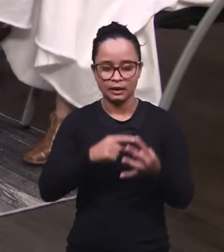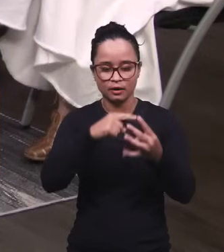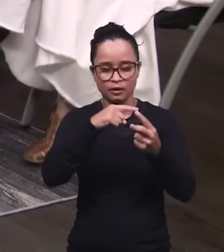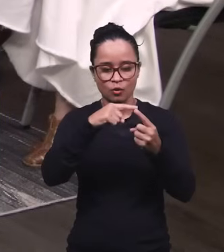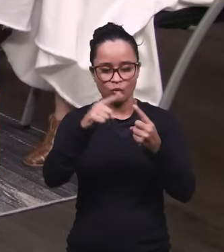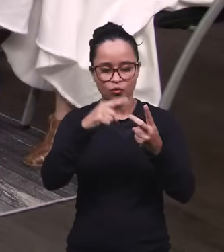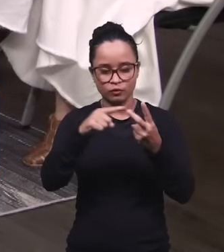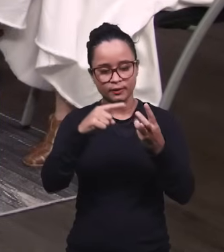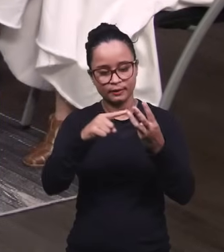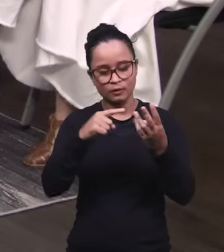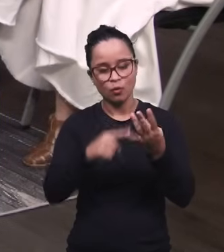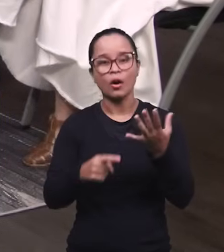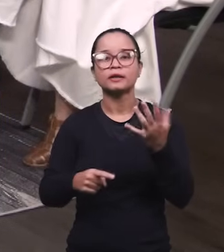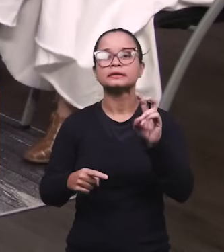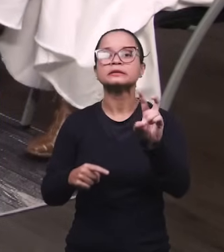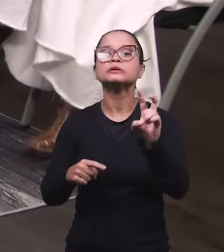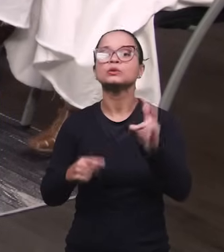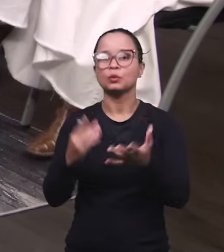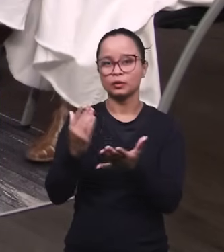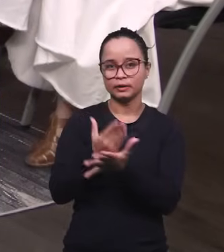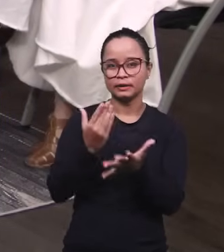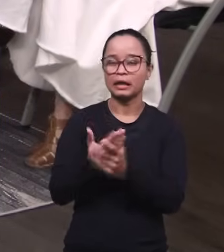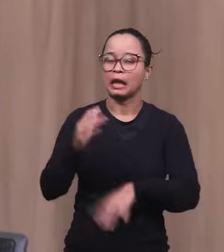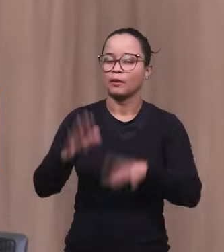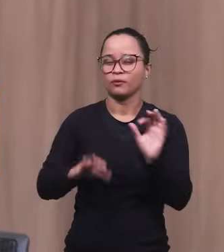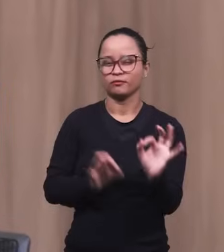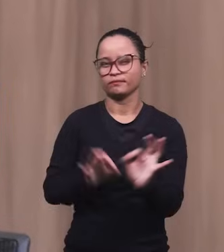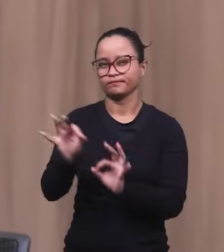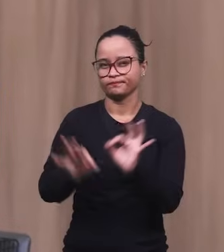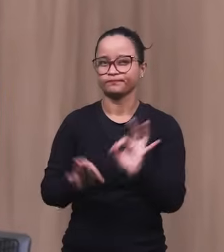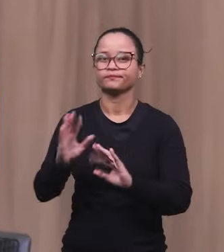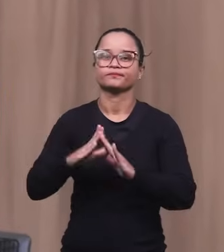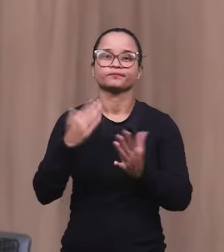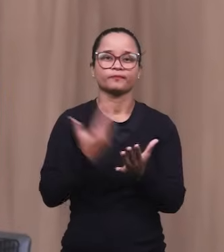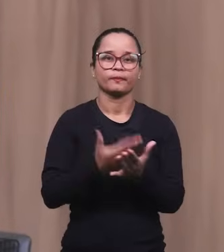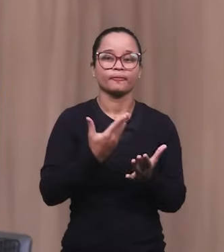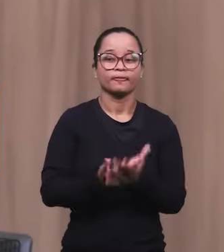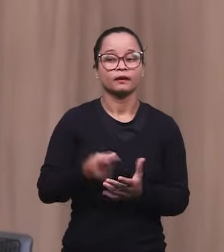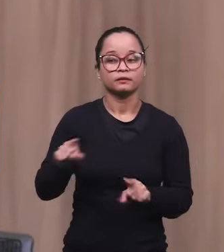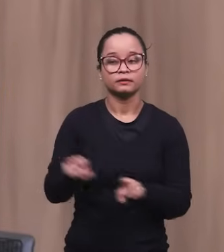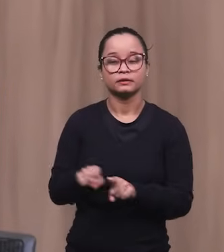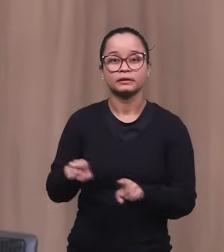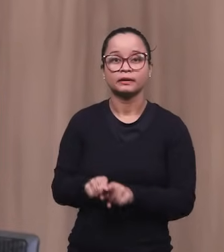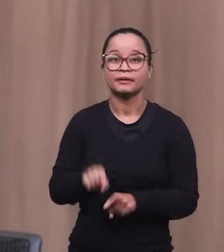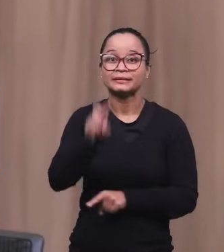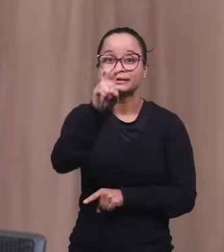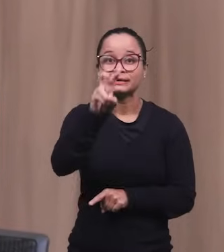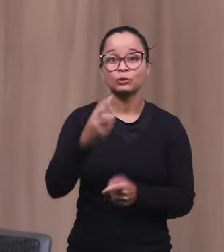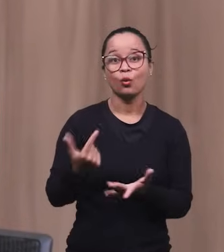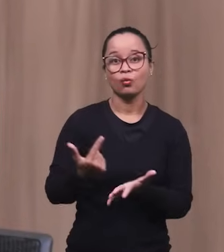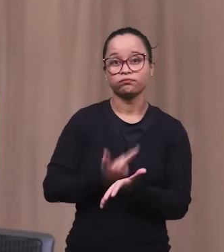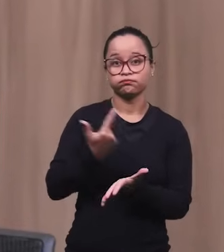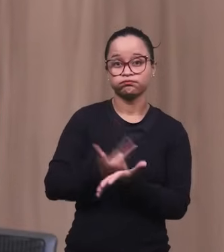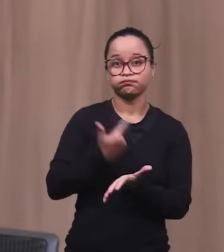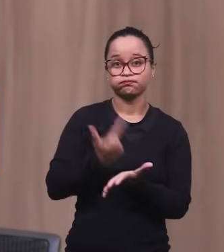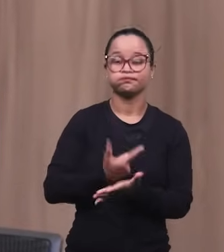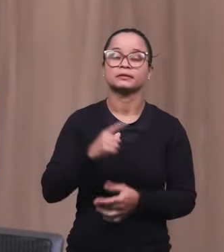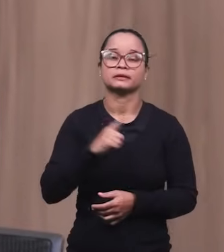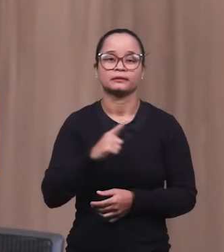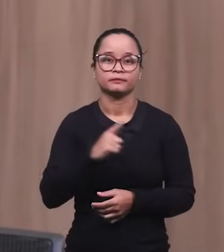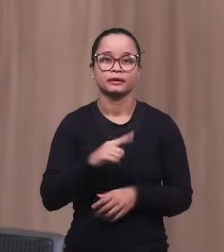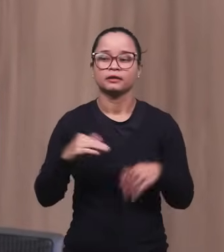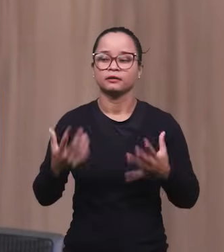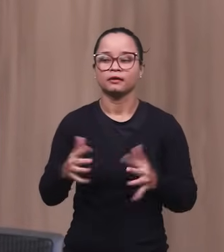mínimo, 4 ou 5 cadernos, dependendo da organização da escola, e minimamente 5 livros. Então, isso